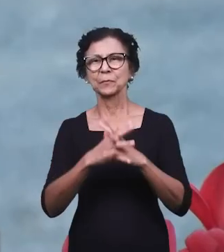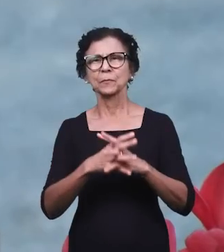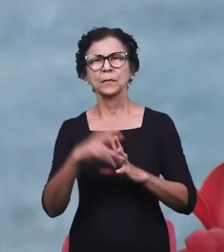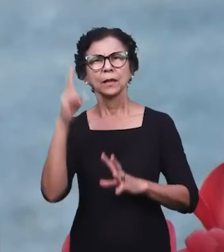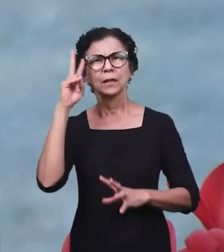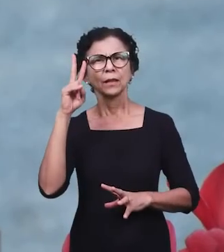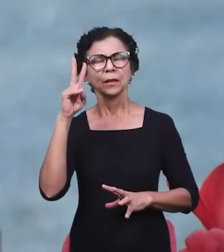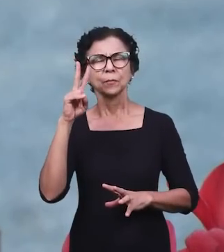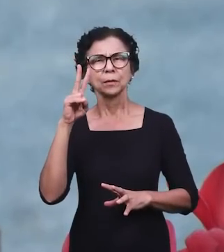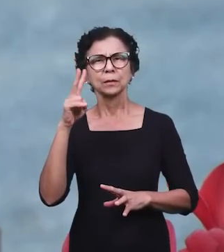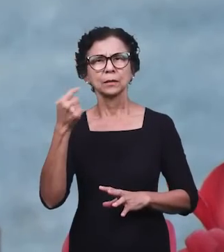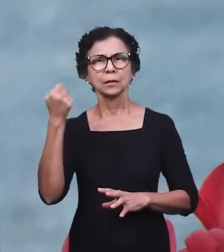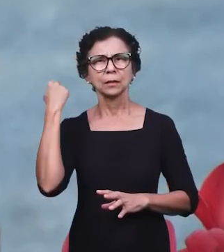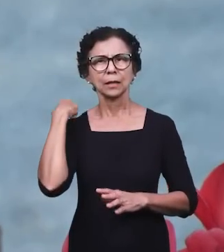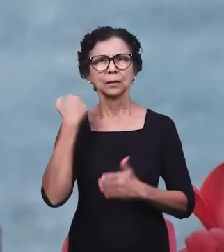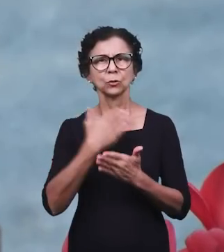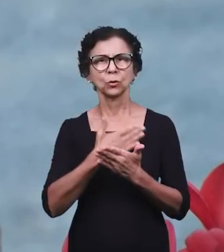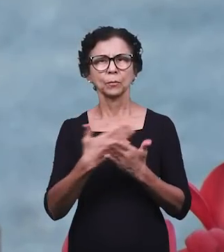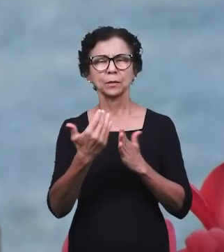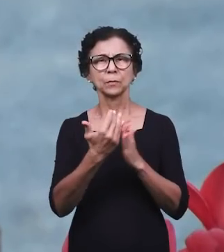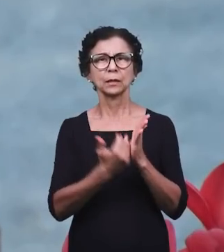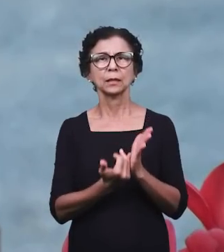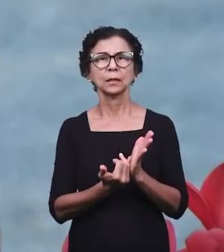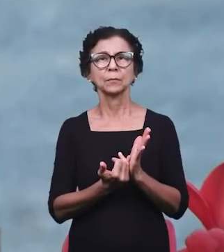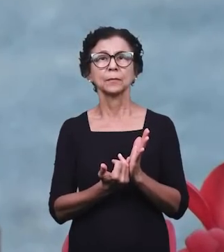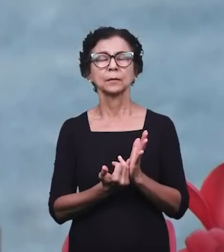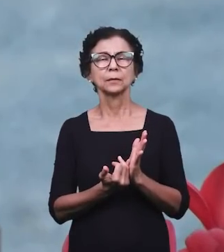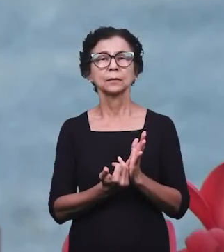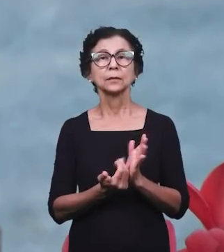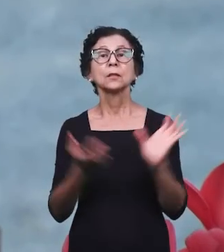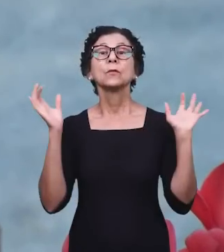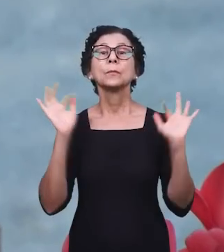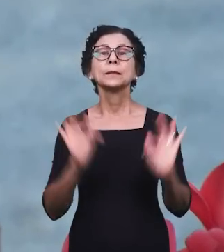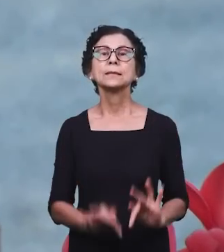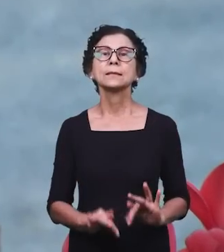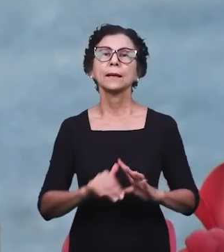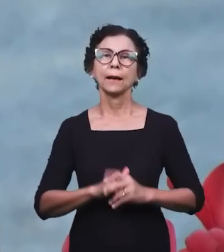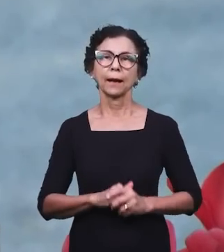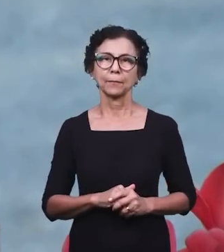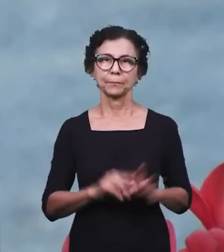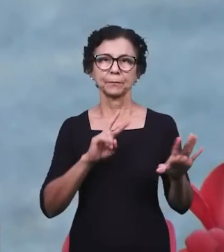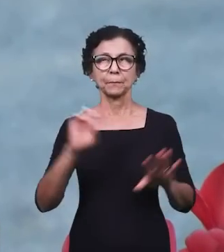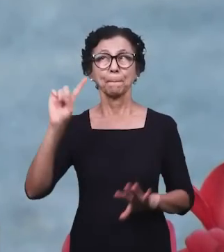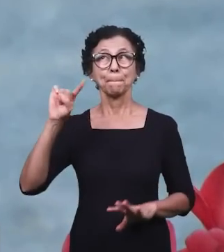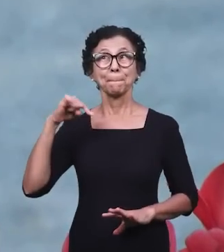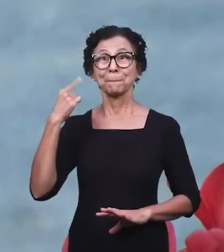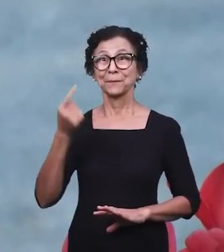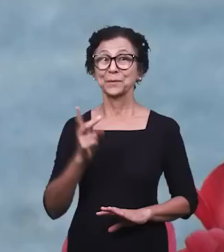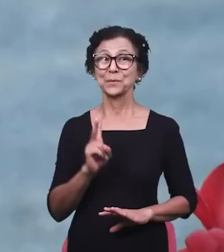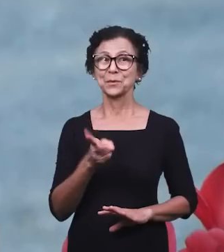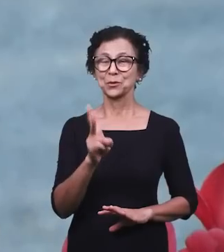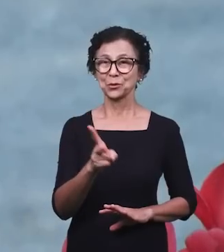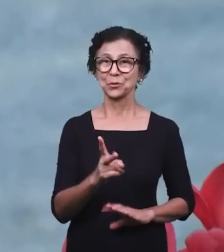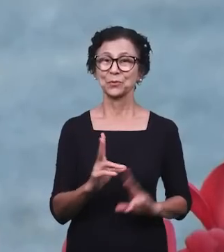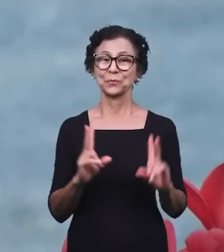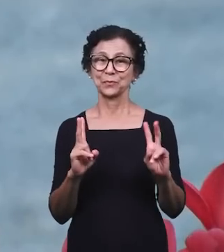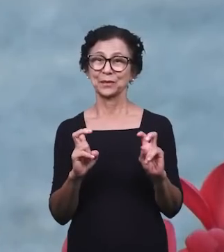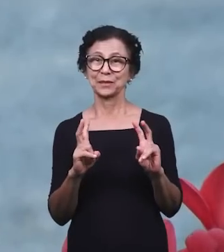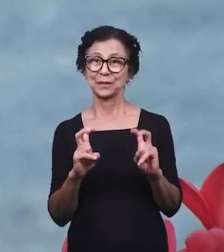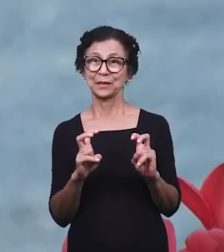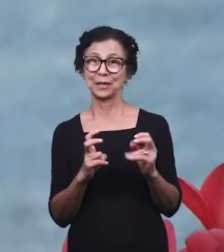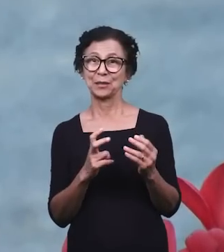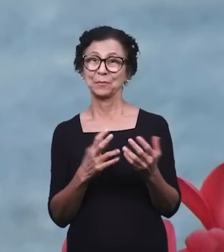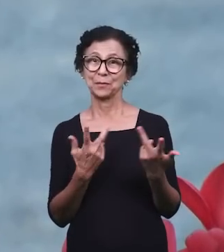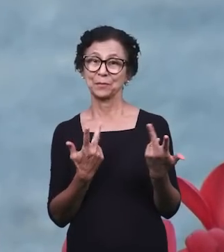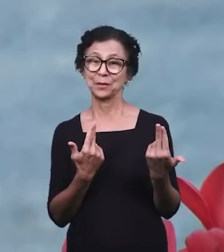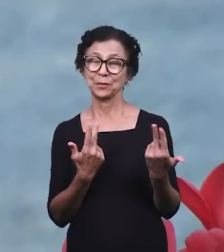falei no início do programa? A gente vai encerrar aqui essa edição e na semana que vem nós vamos continuar com esse mesmo tema e com